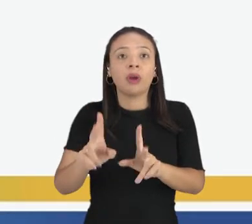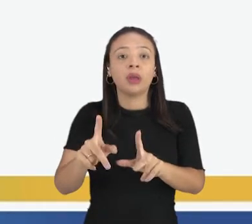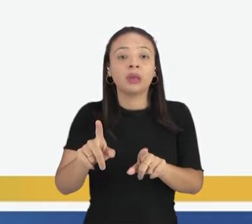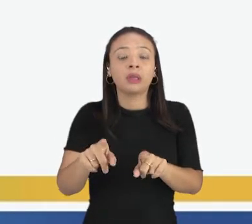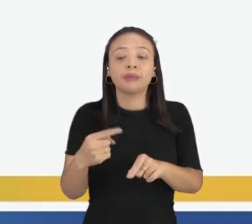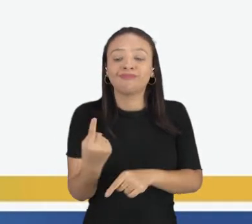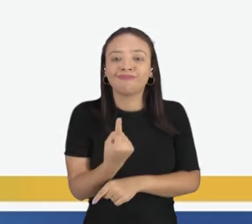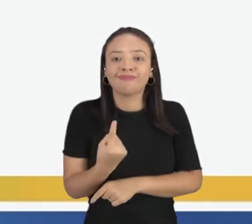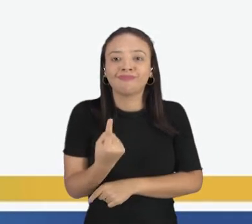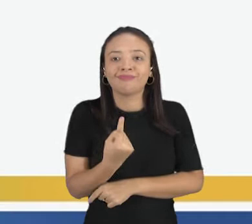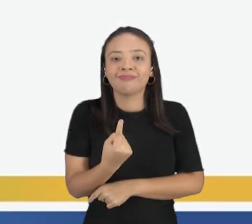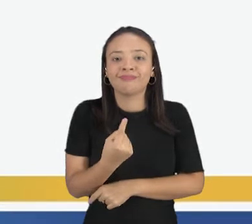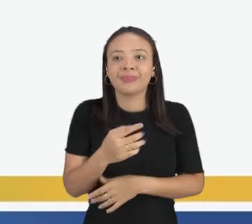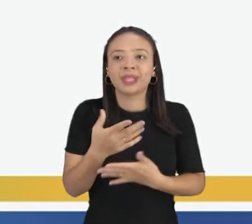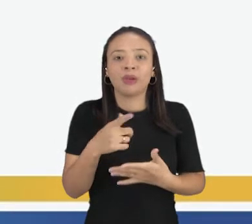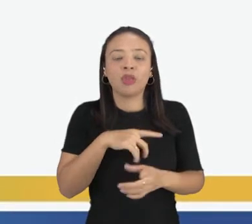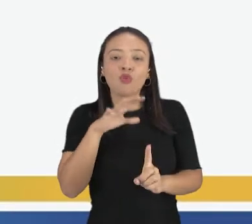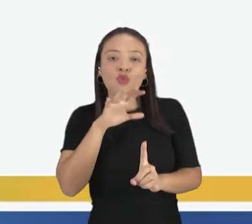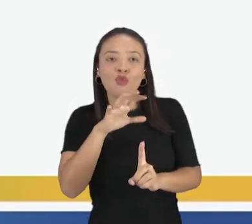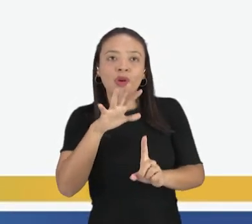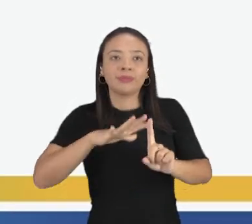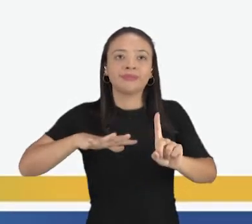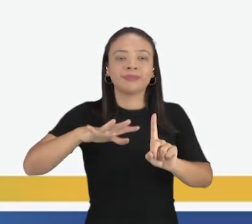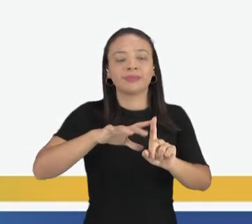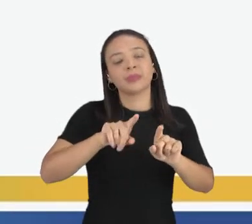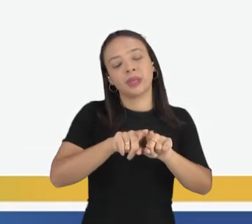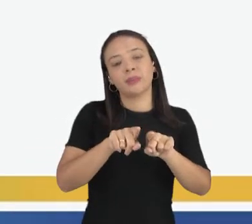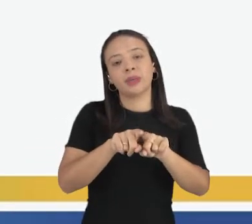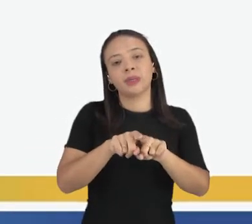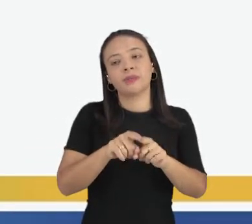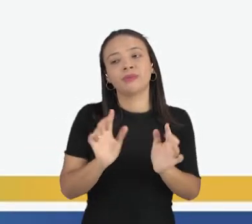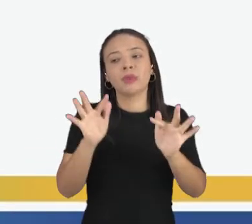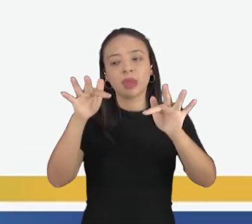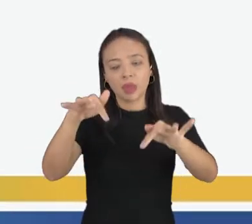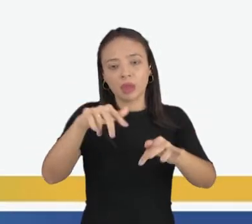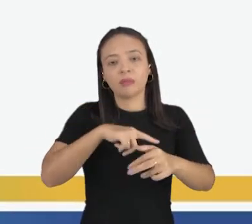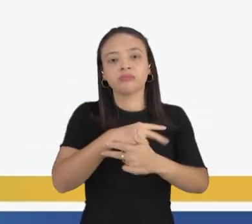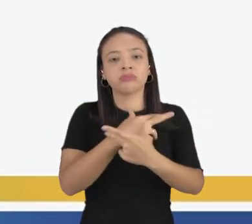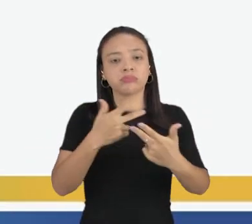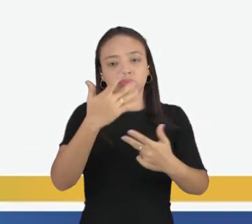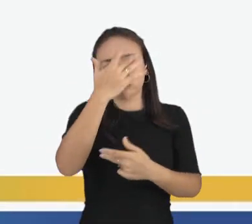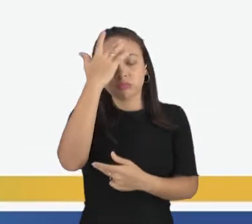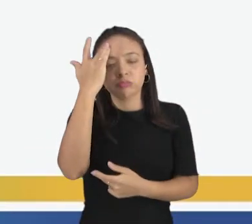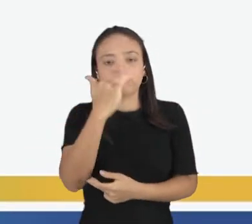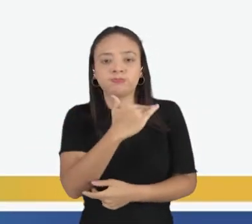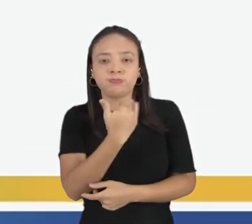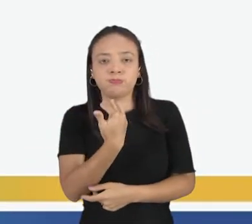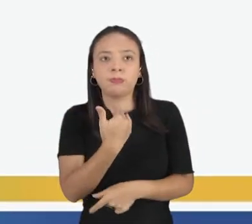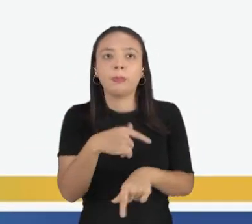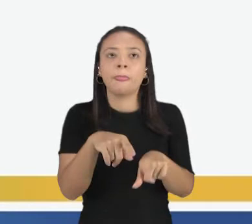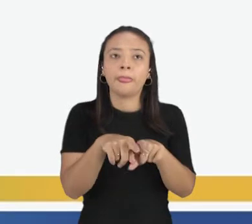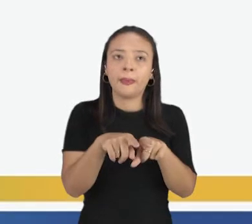baque social, né? E claro, no final a gente vai ter muitas mortes. Só falando um pouquinho acerca